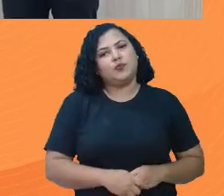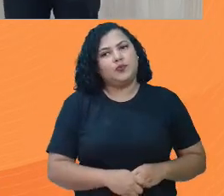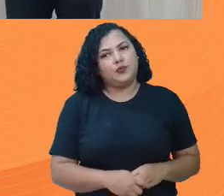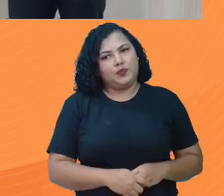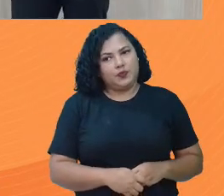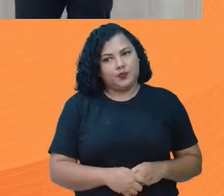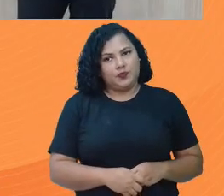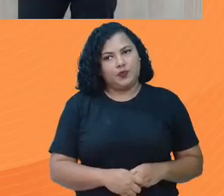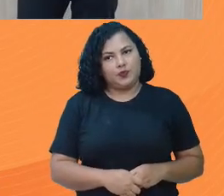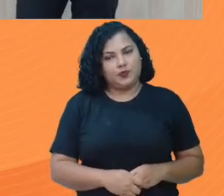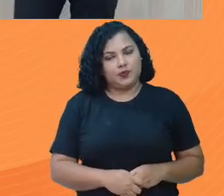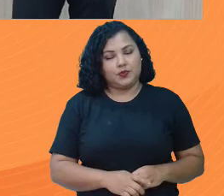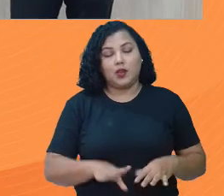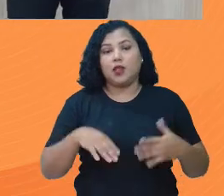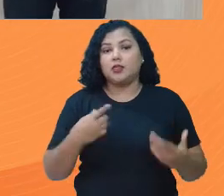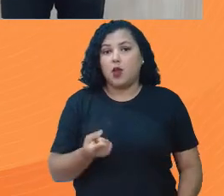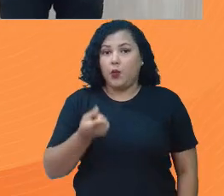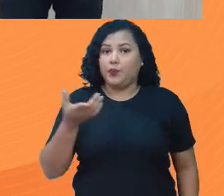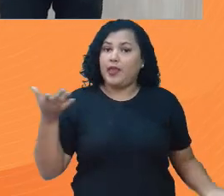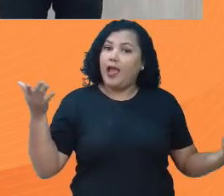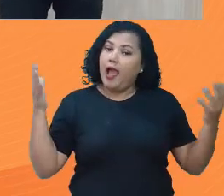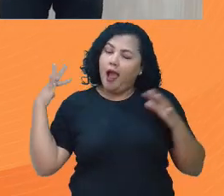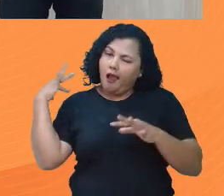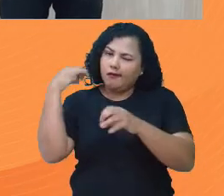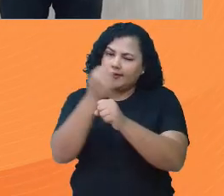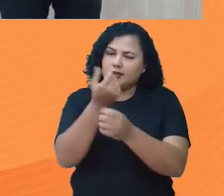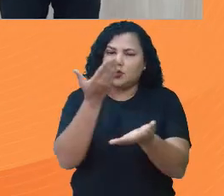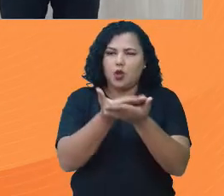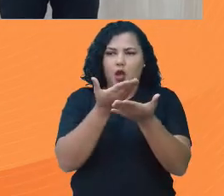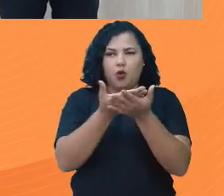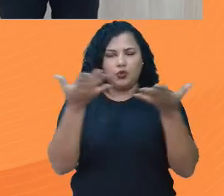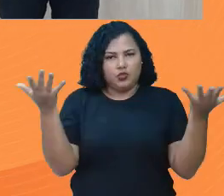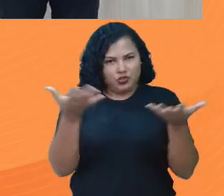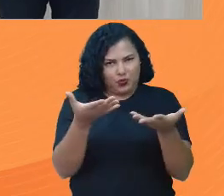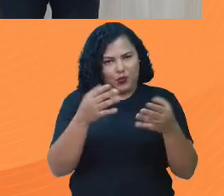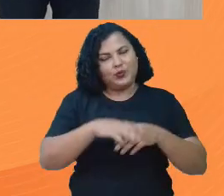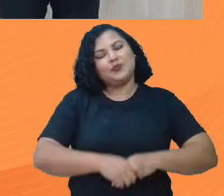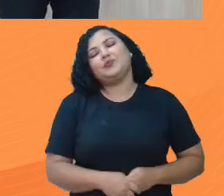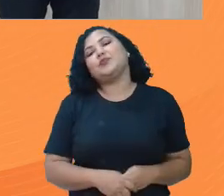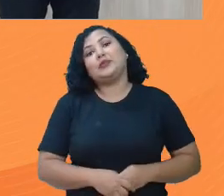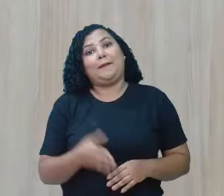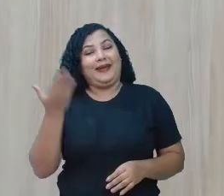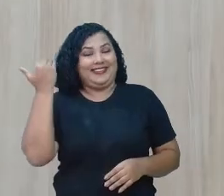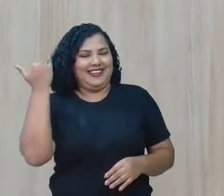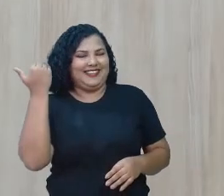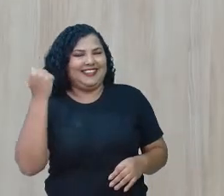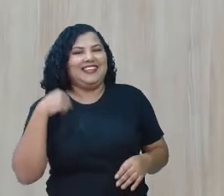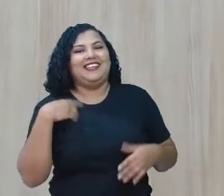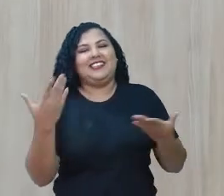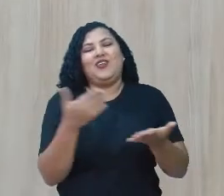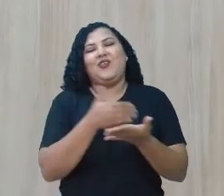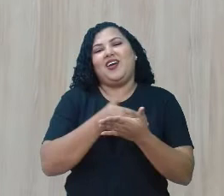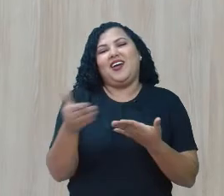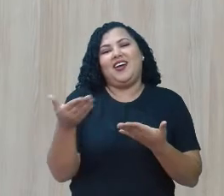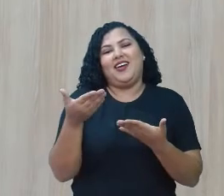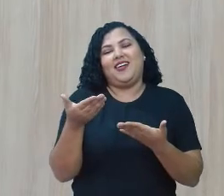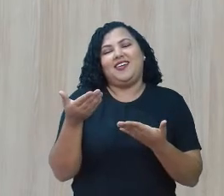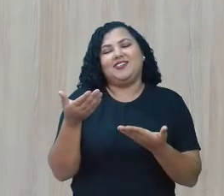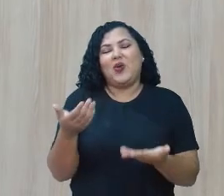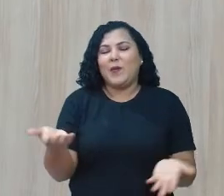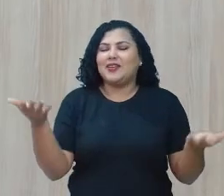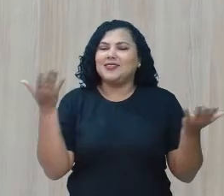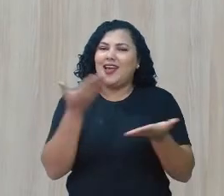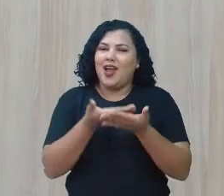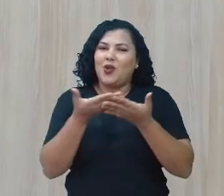bom? Então, foi essa a nossa revisão da aula passada, tá? Antes de a gente iniciar a aula de hoje, eu